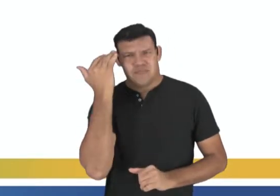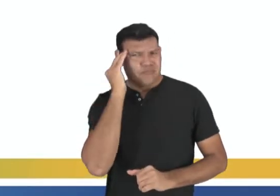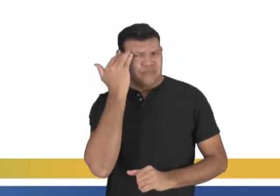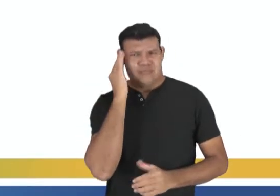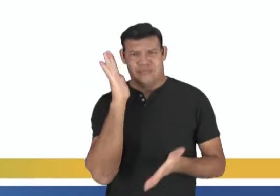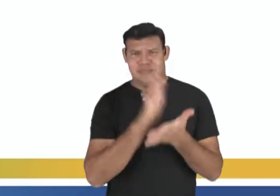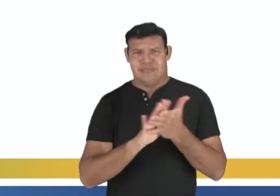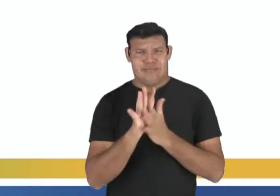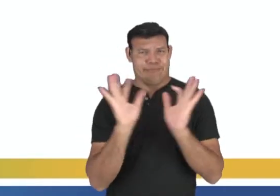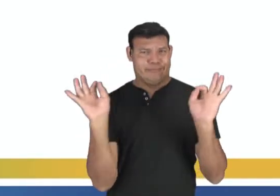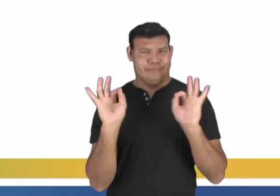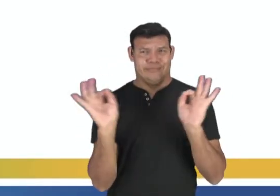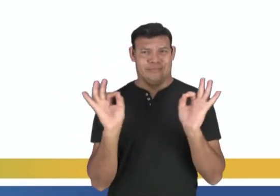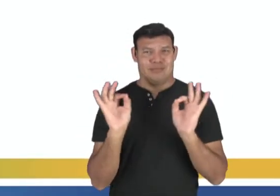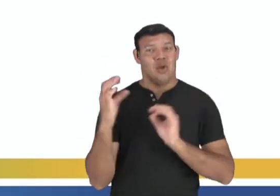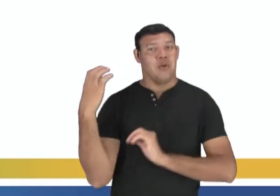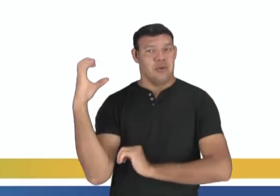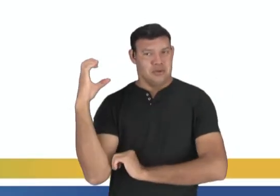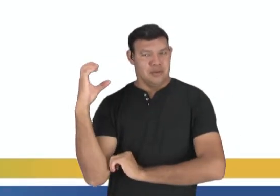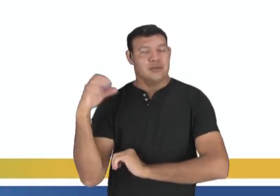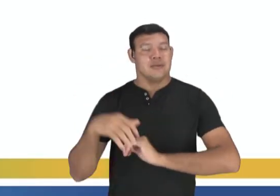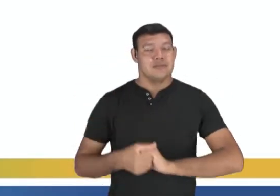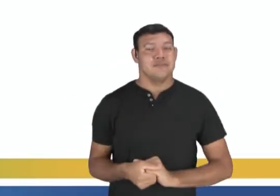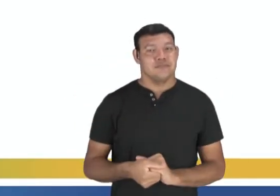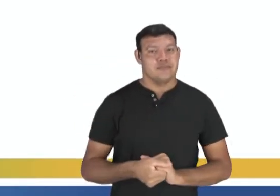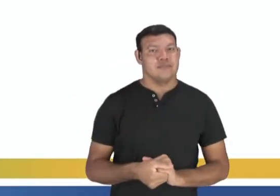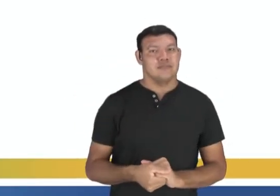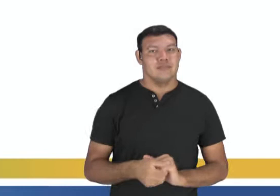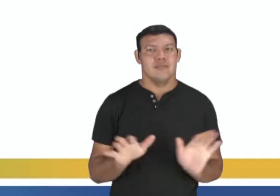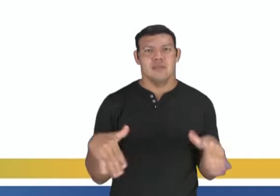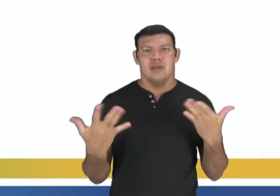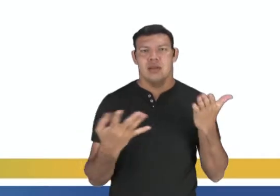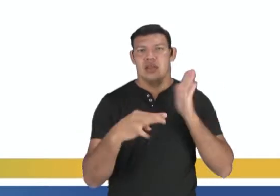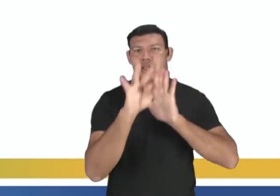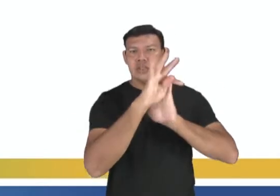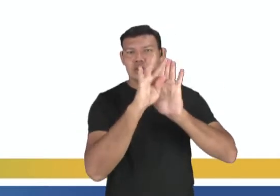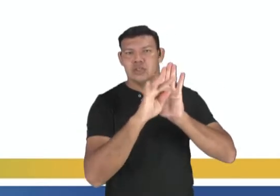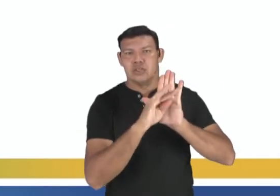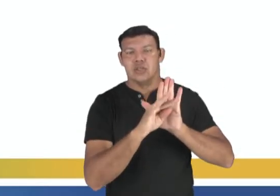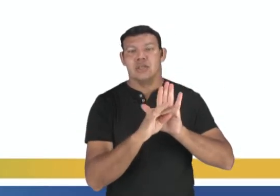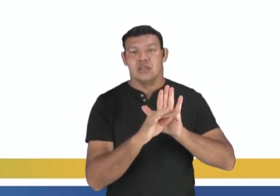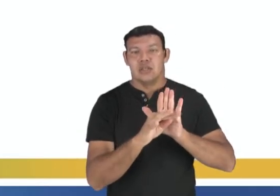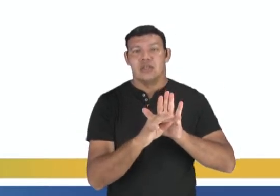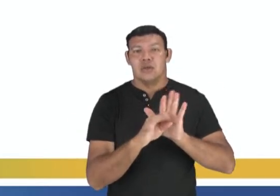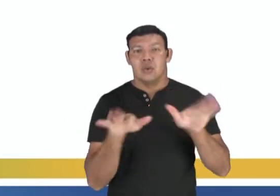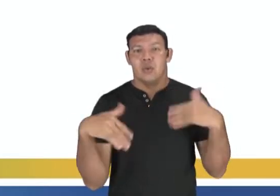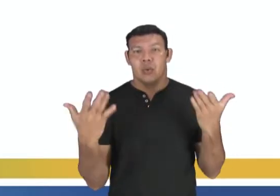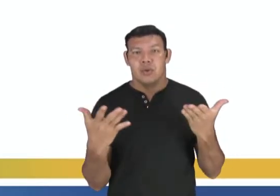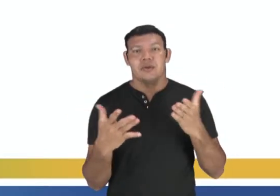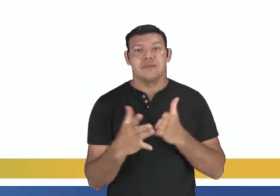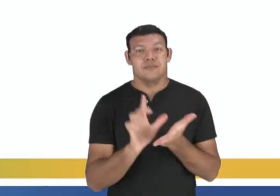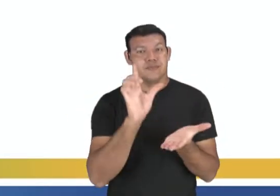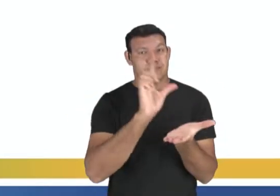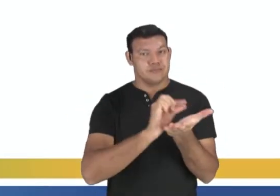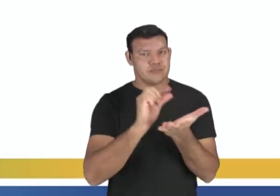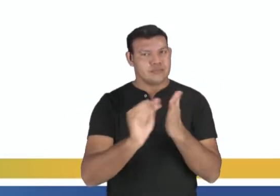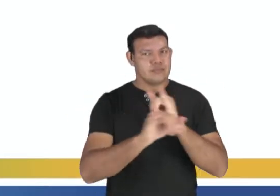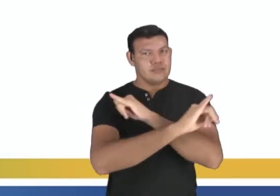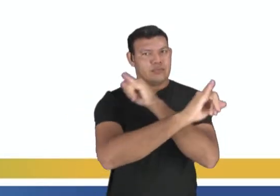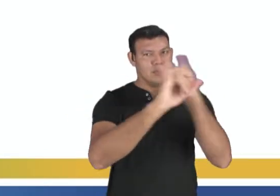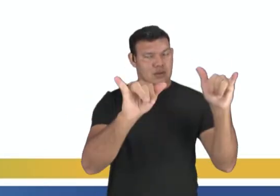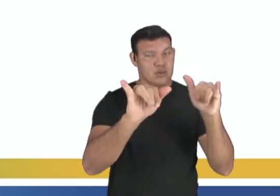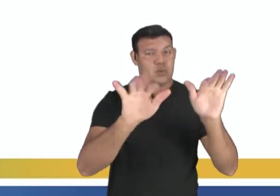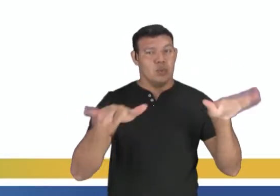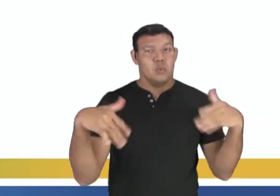da ciência e desses nomes rebuscados. Qual é o tipo textual? Como é que nós vamos dizer? O artigo de divulgação científica é que